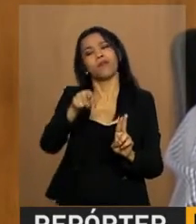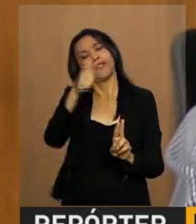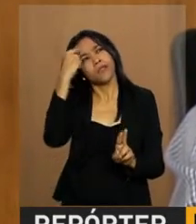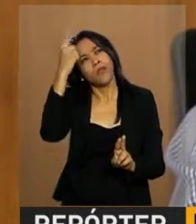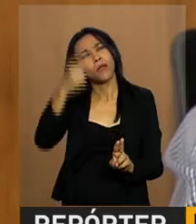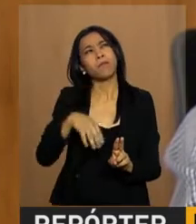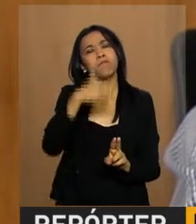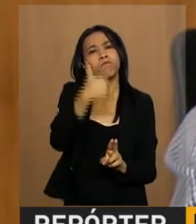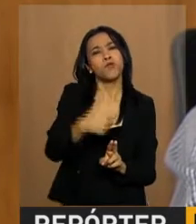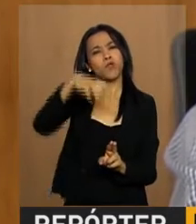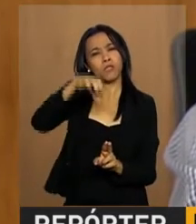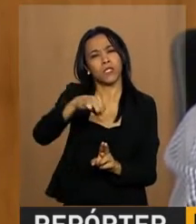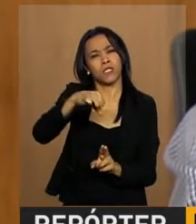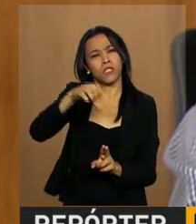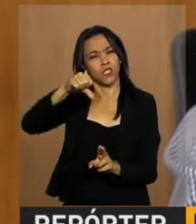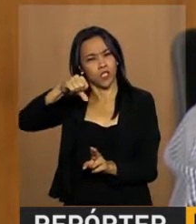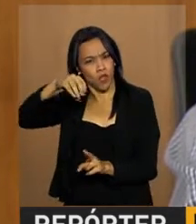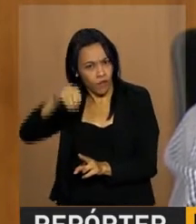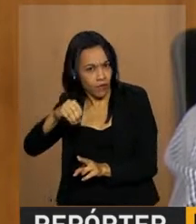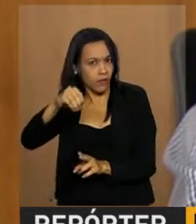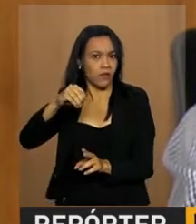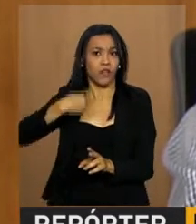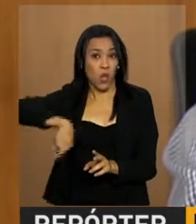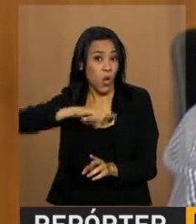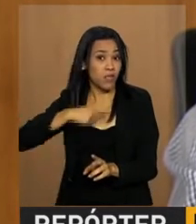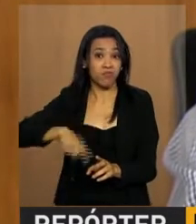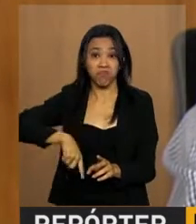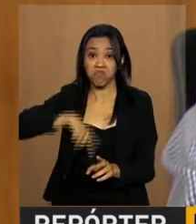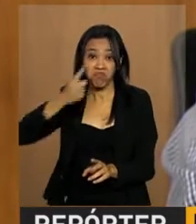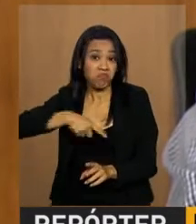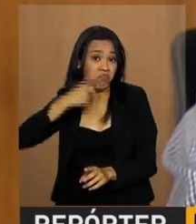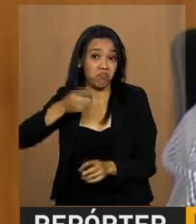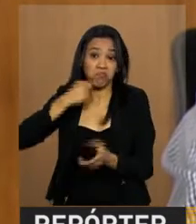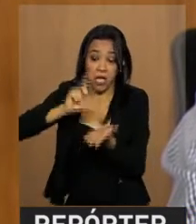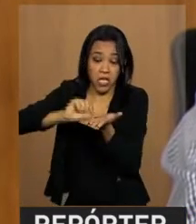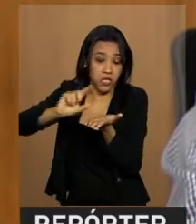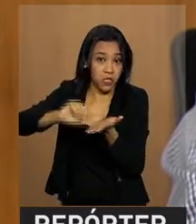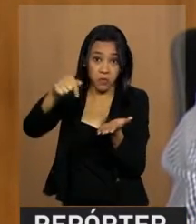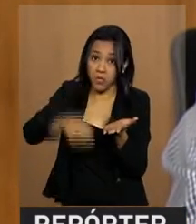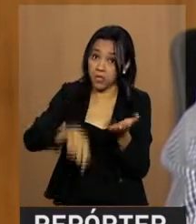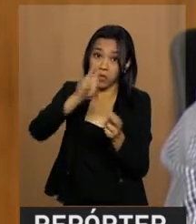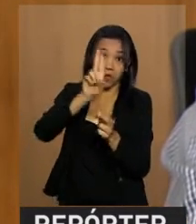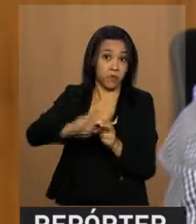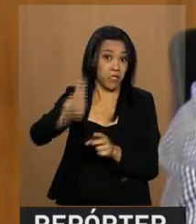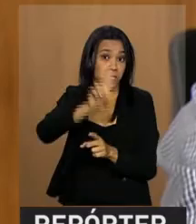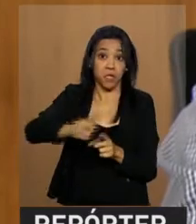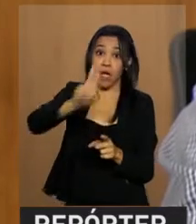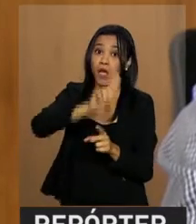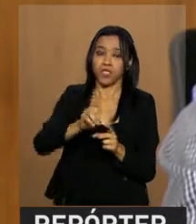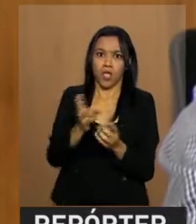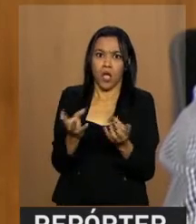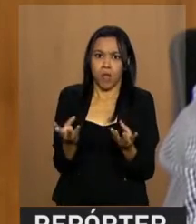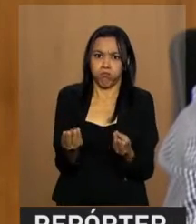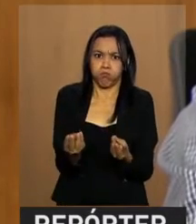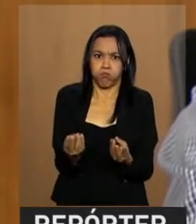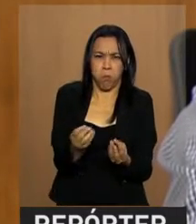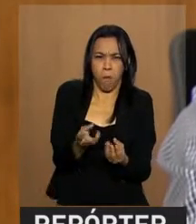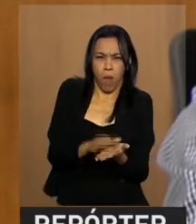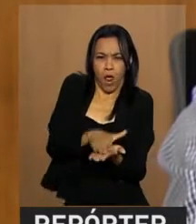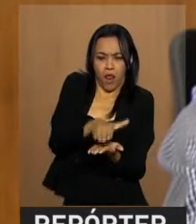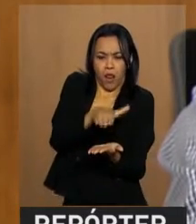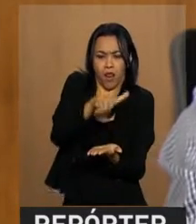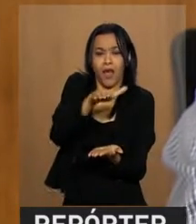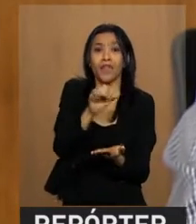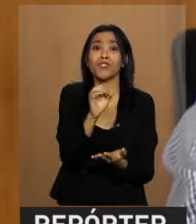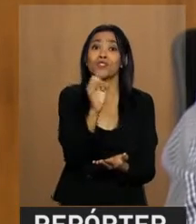em 1990 nós não produzimos artigos científicos aqui na universidade em quantidade era menos de 100